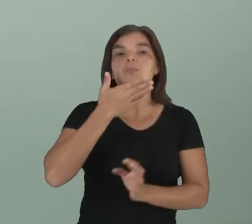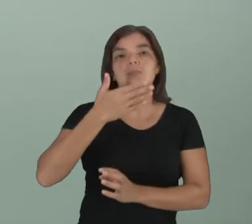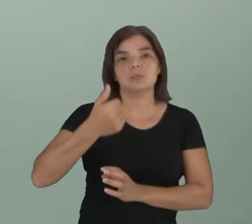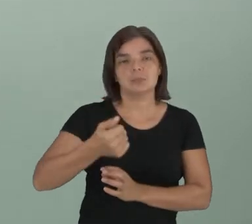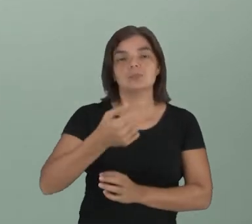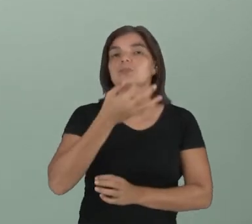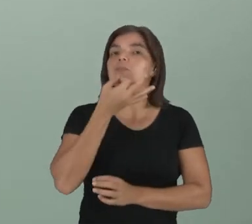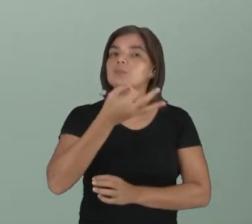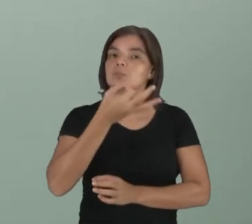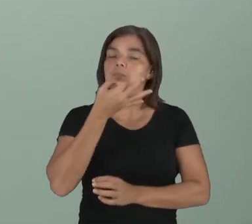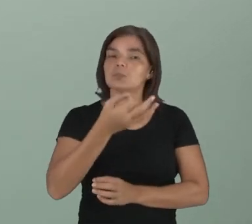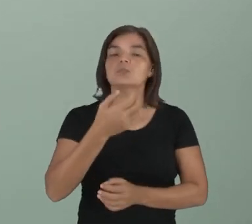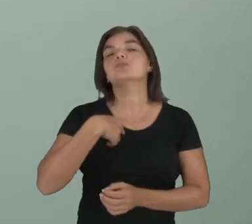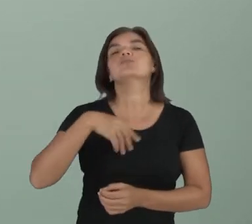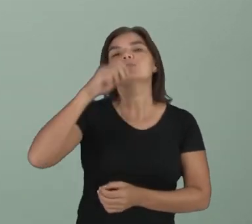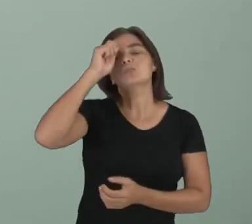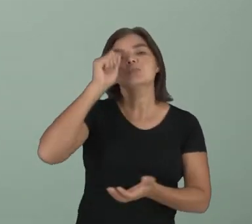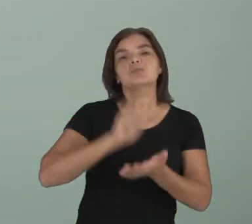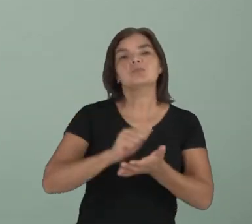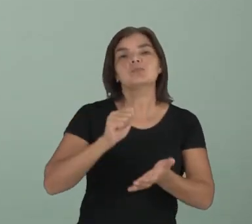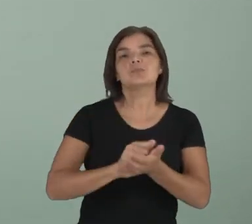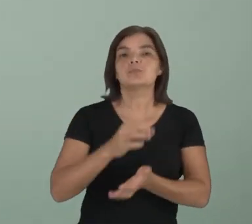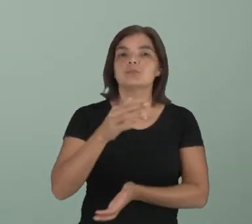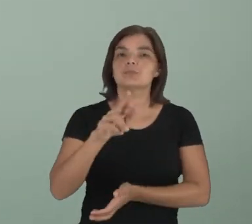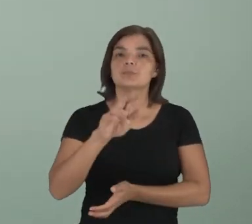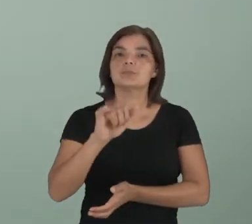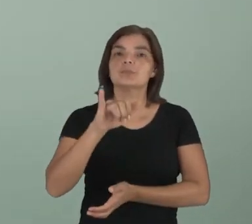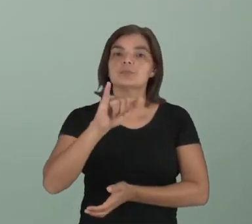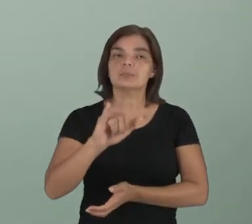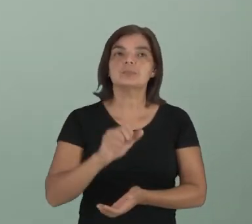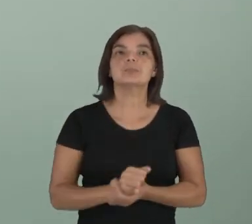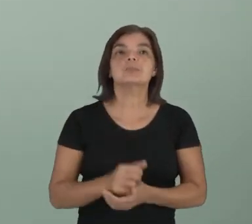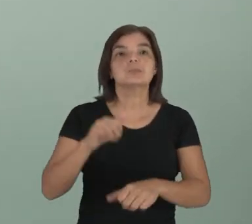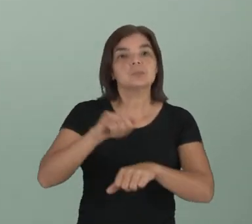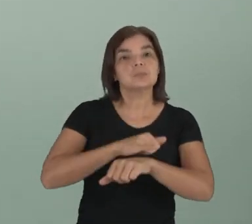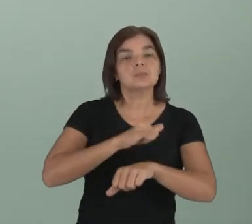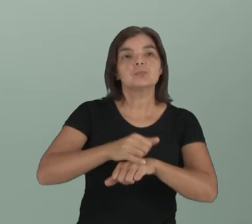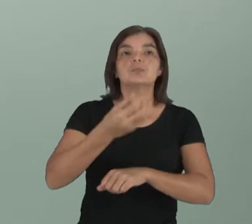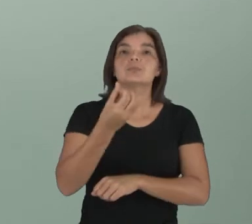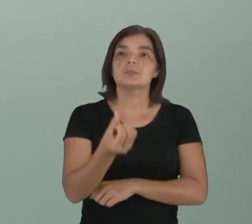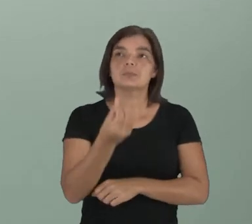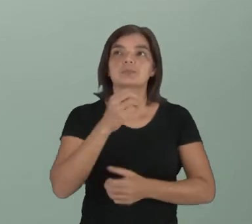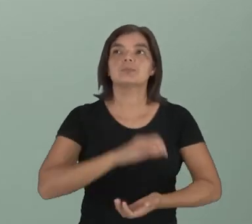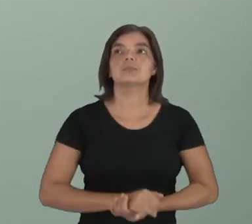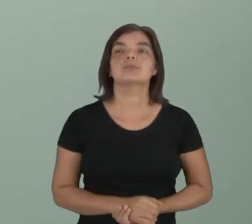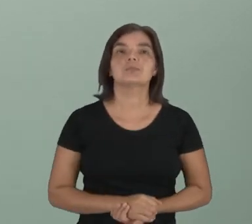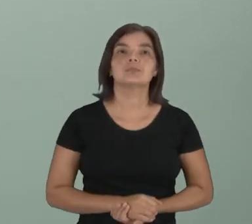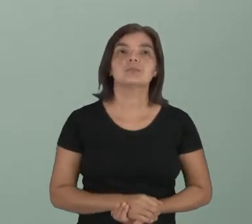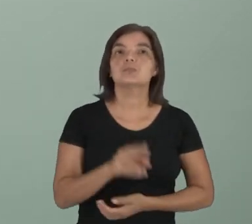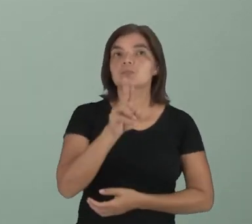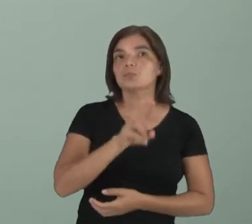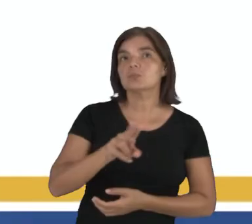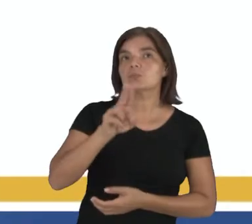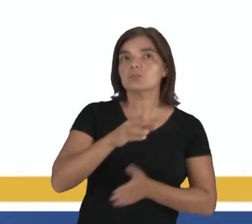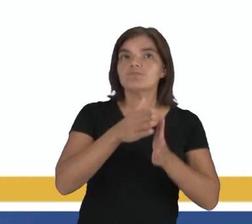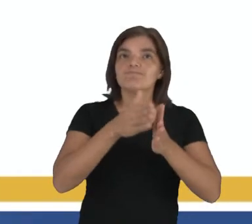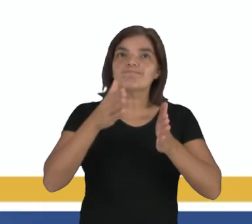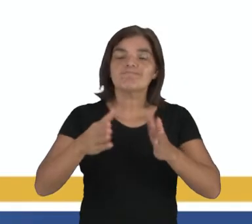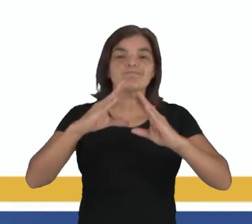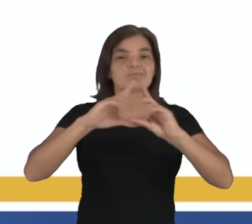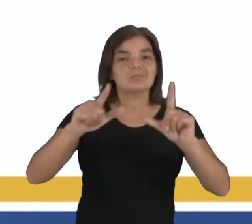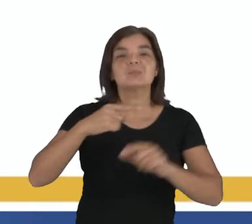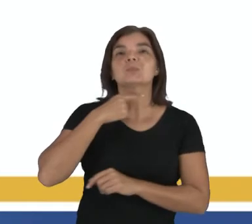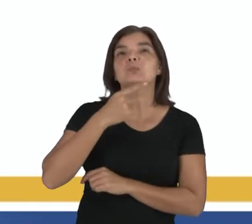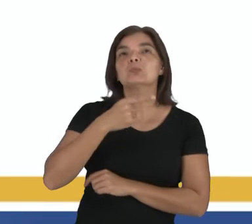melhor a opinião do autor Frei Beto. Qual é a estratégia 6? Utilize procedimentos